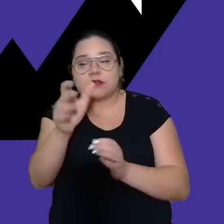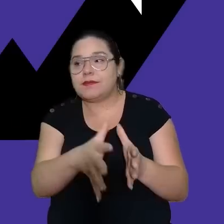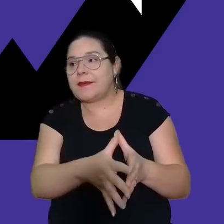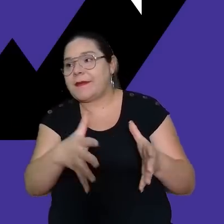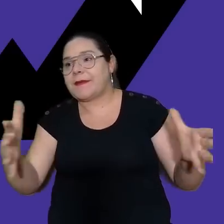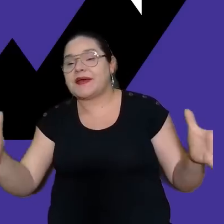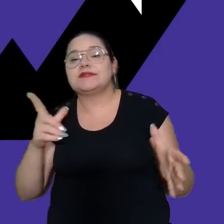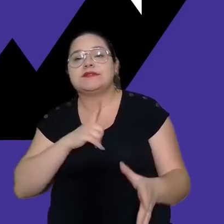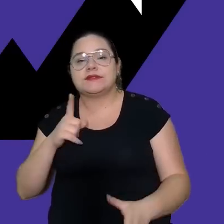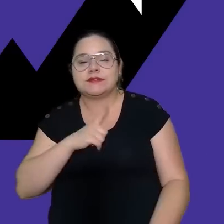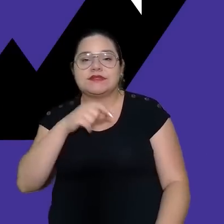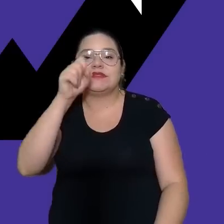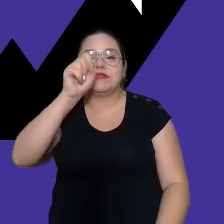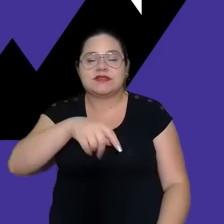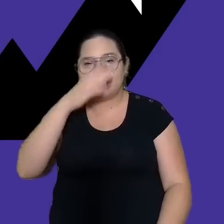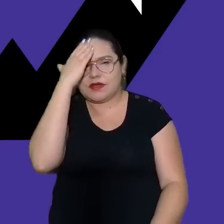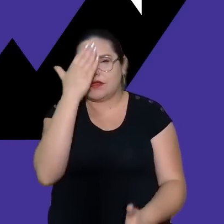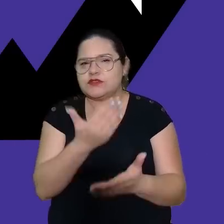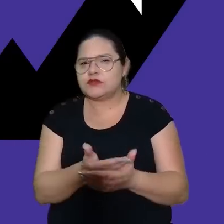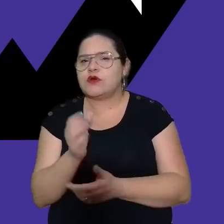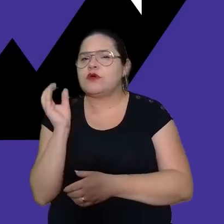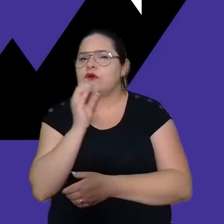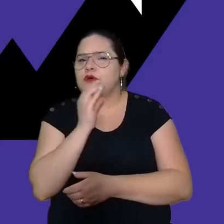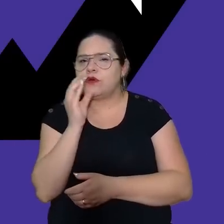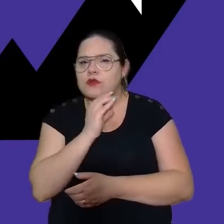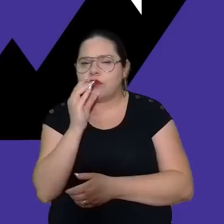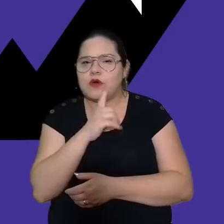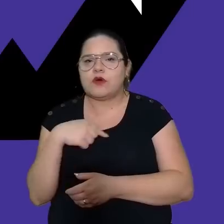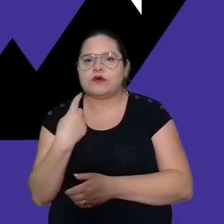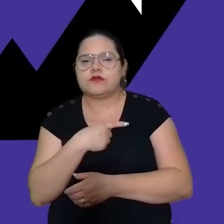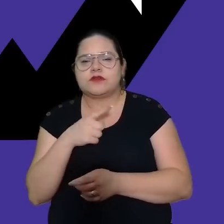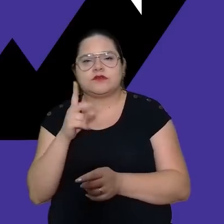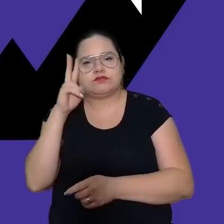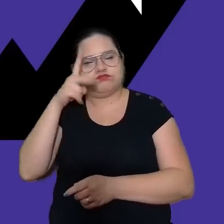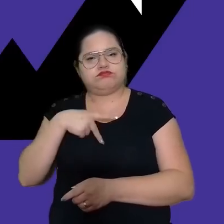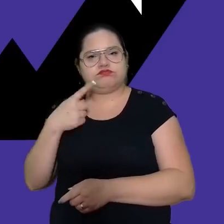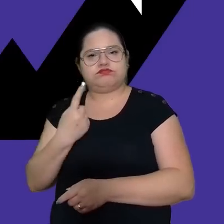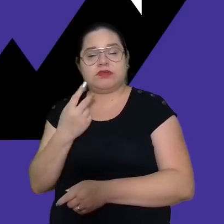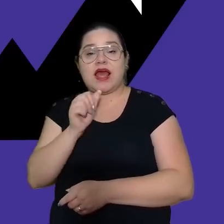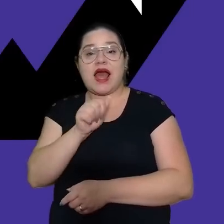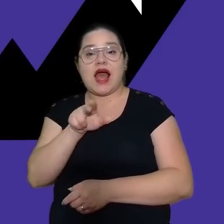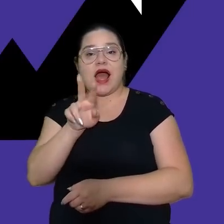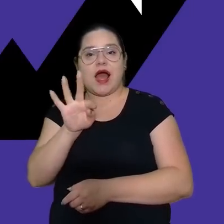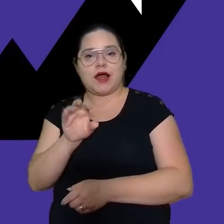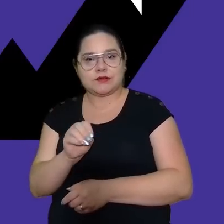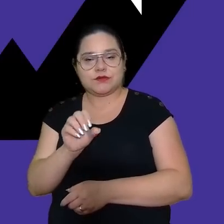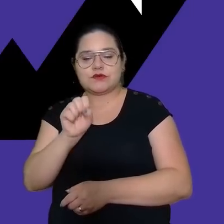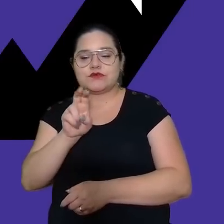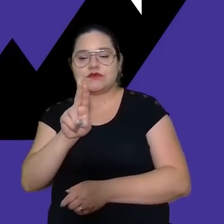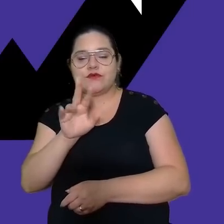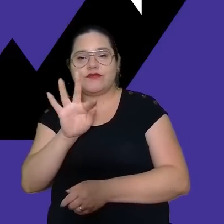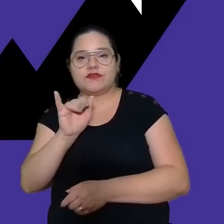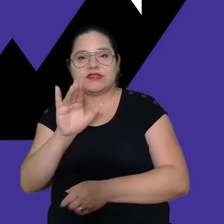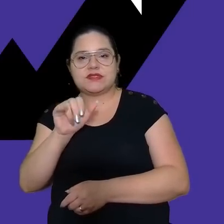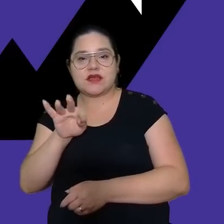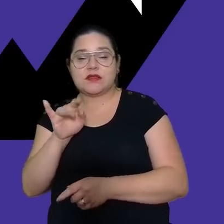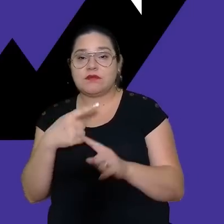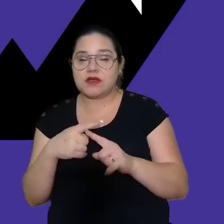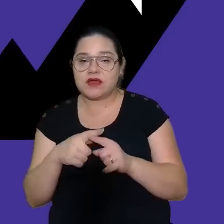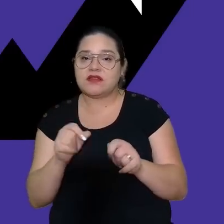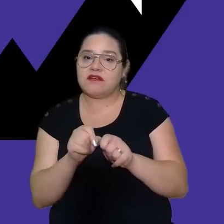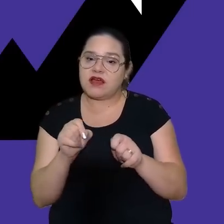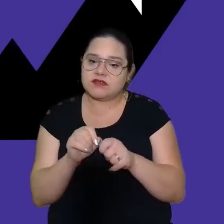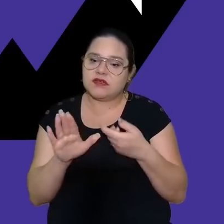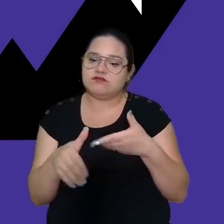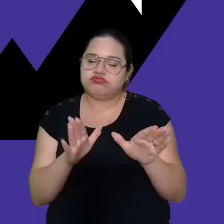que, em breve, a gente deve ser autossuficiente com esse desenvolvimento que se tem. As principais, a Biotrigo, o